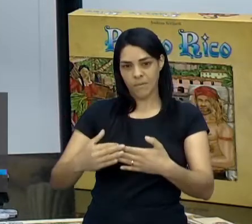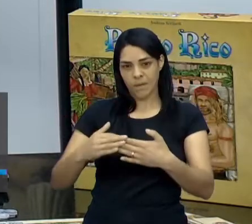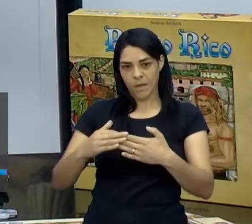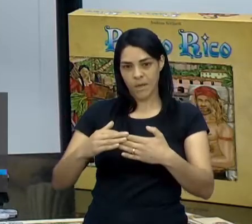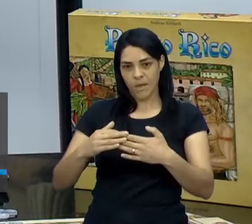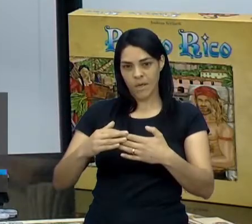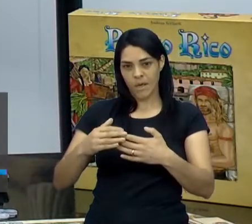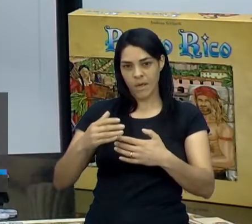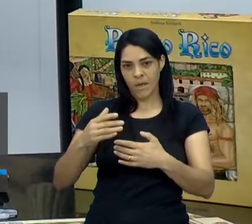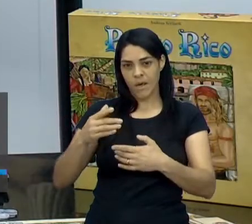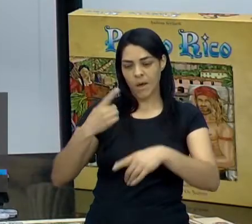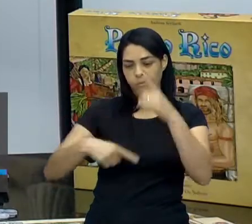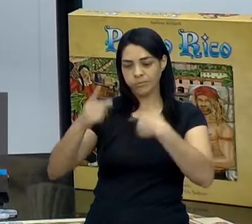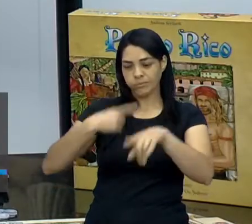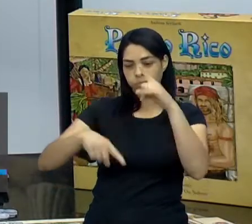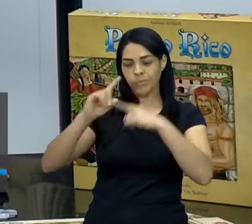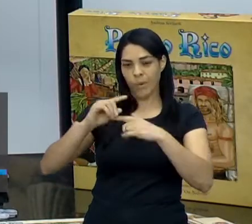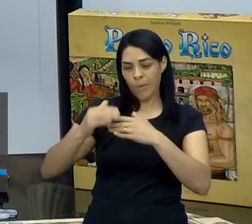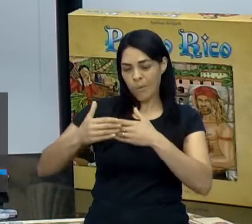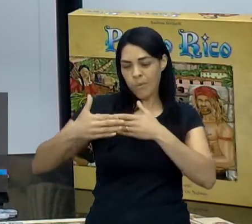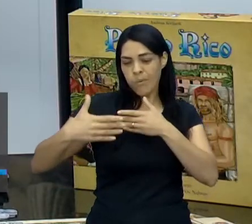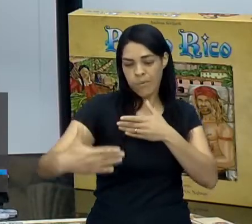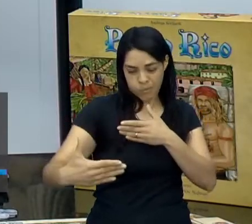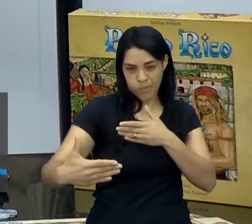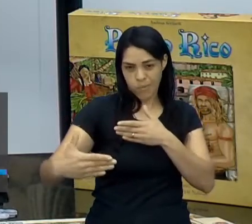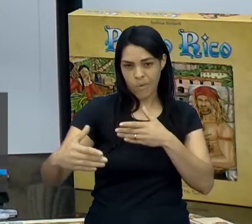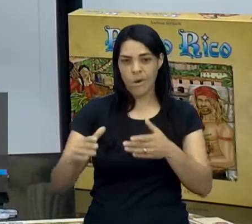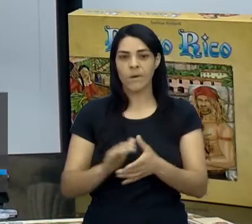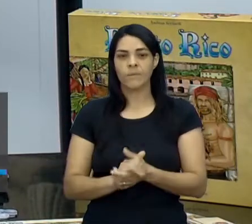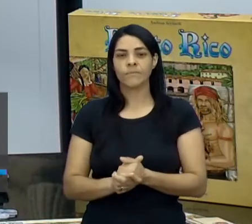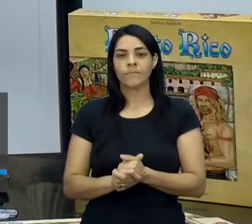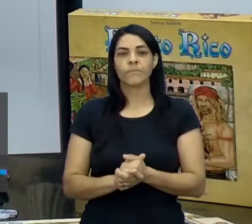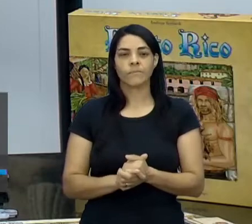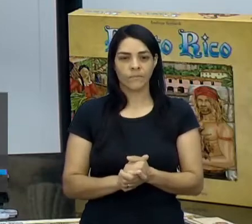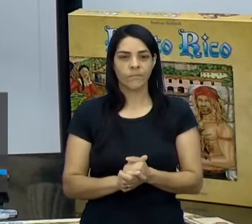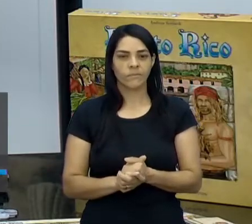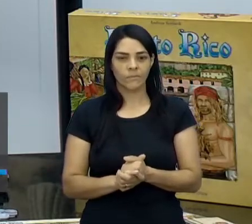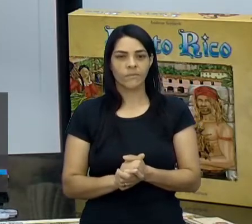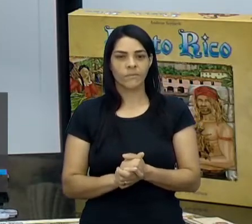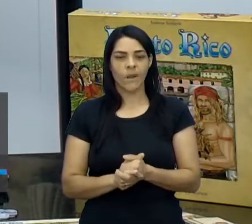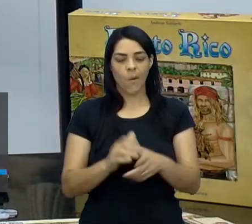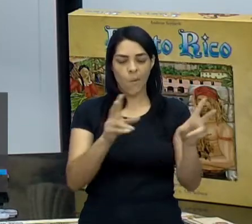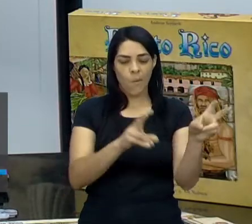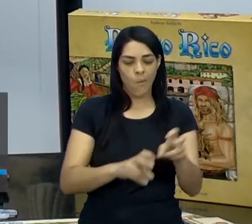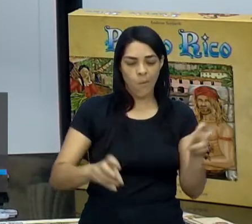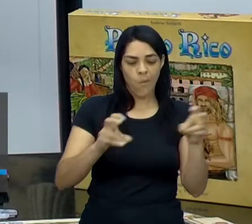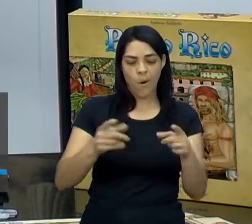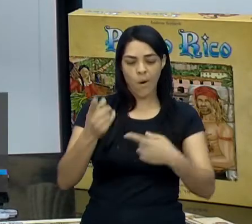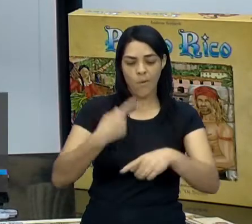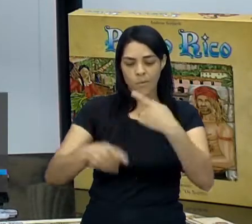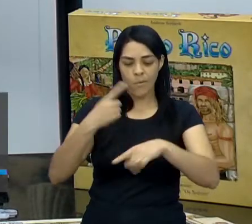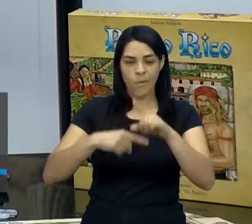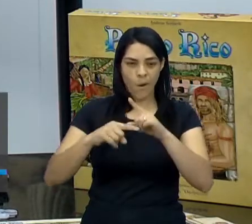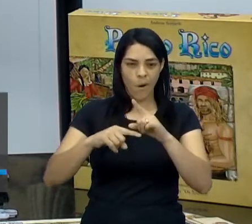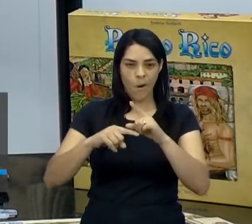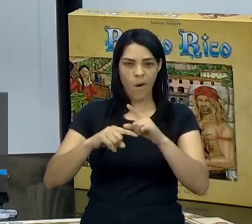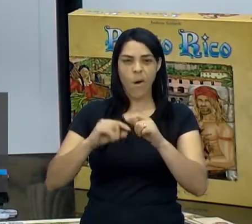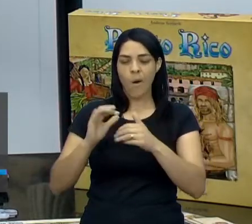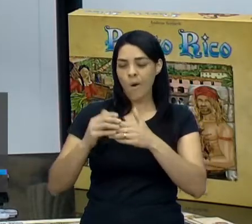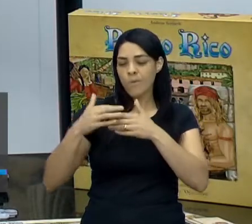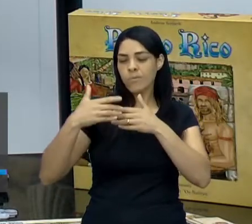Então, se o Porto Rico tem expansão, o Agrícola tem uma versão avançada que tem mais